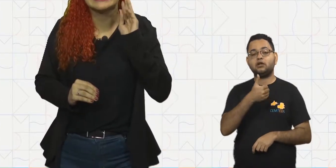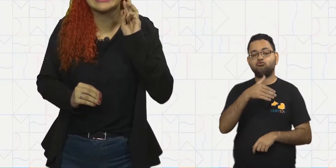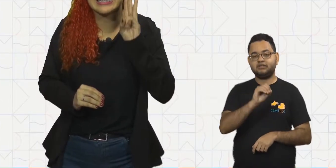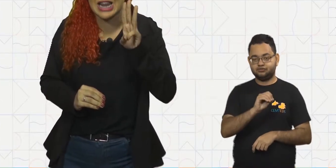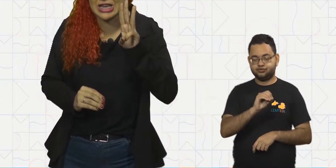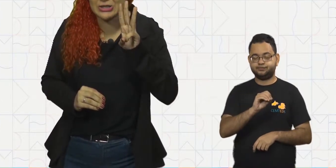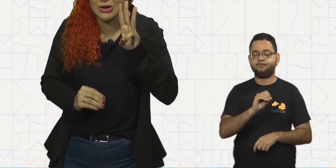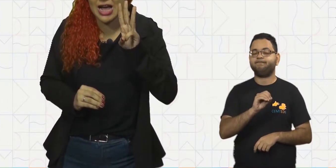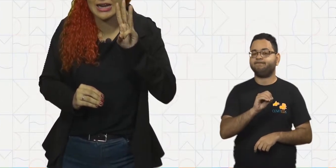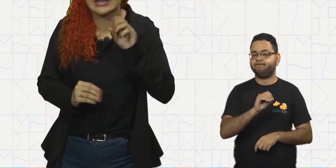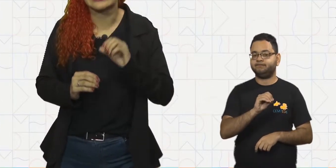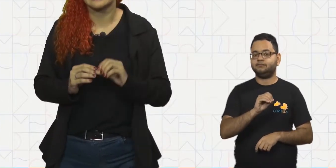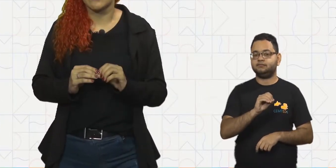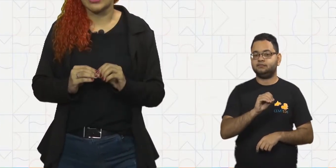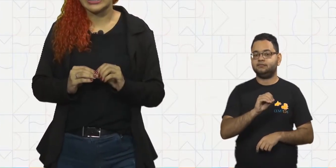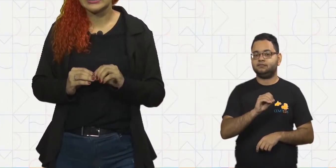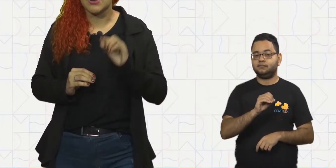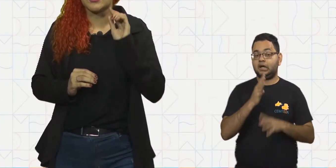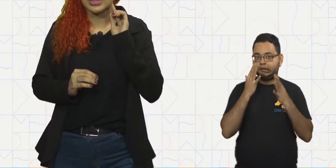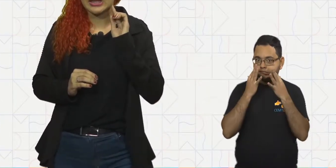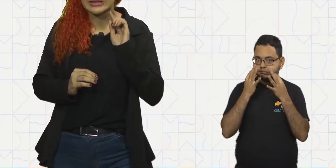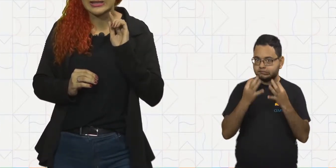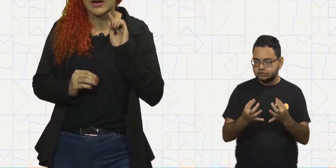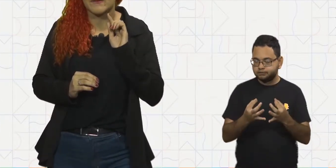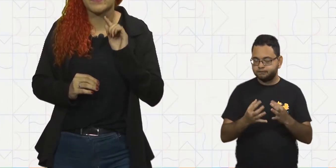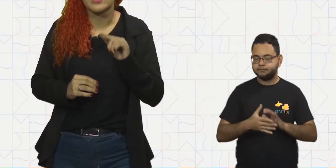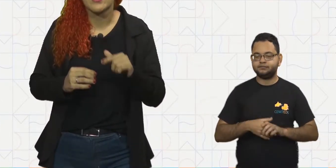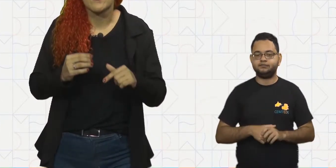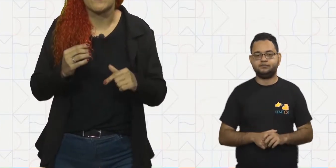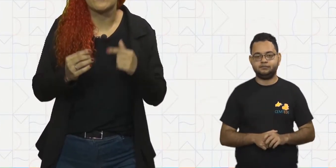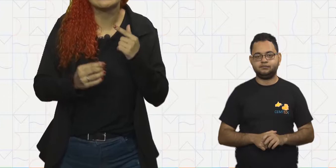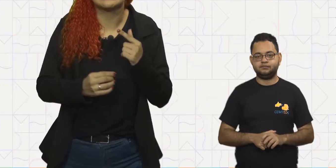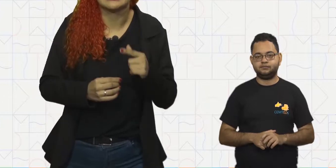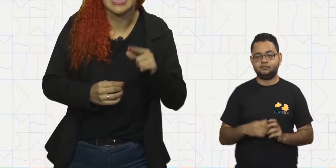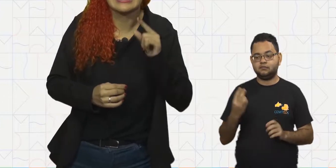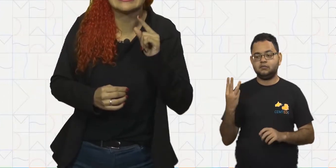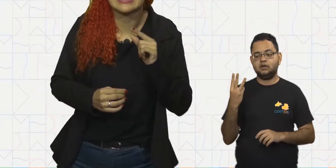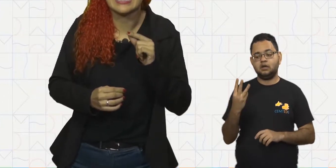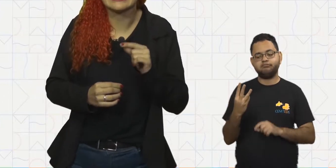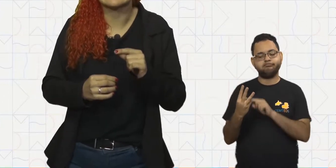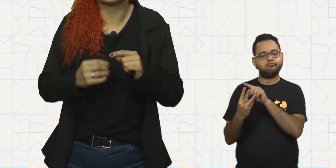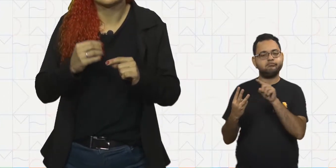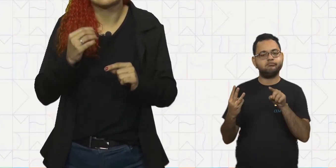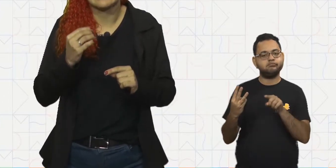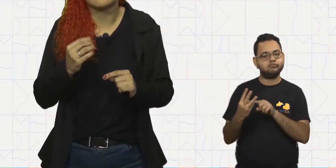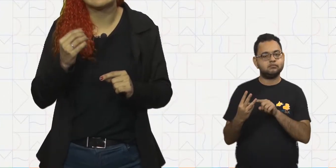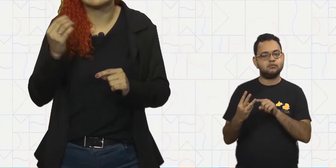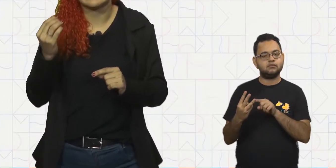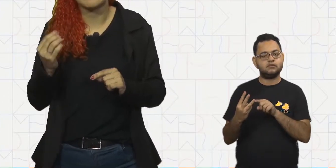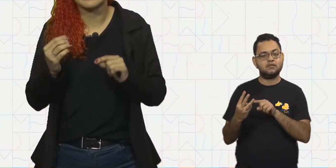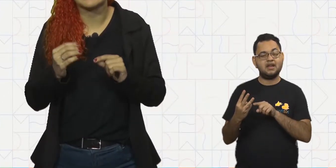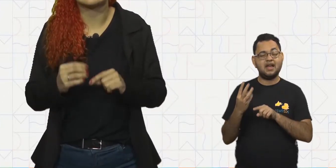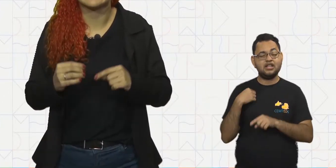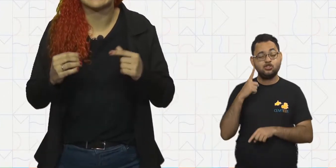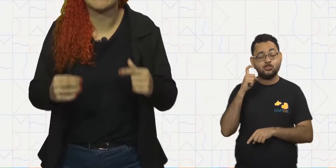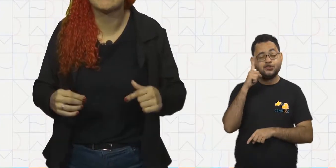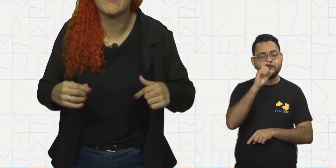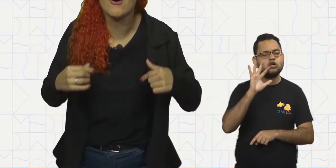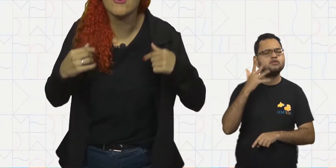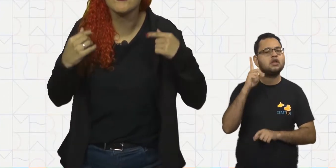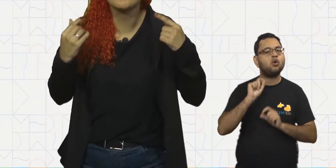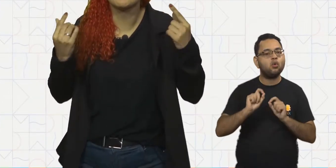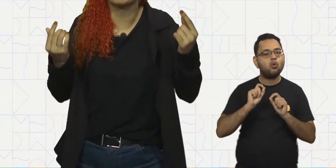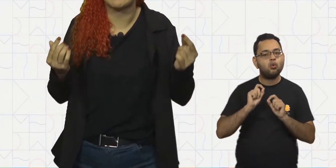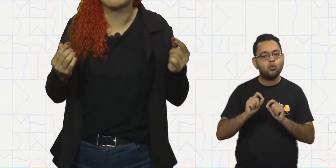nas três jogadas Olha só muita atenção onde as crianças deduziram que